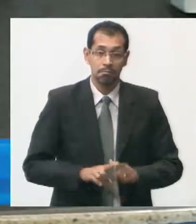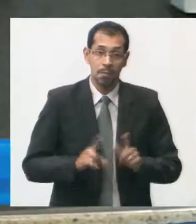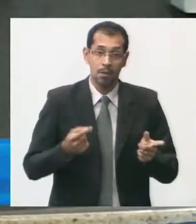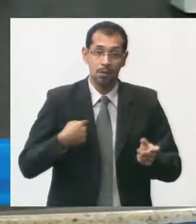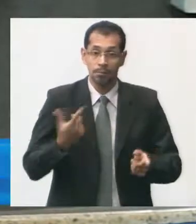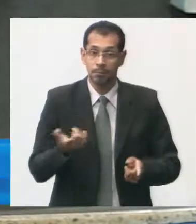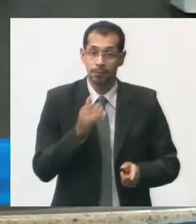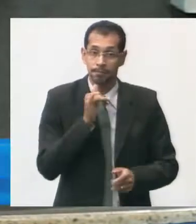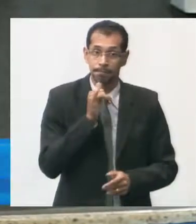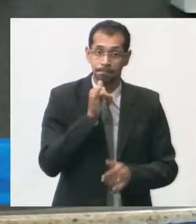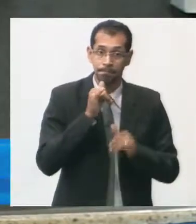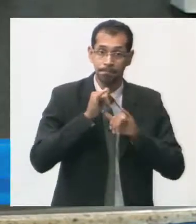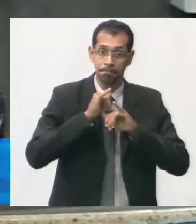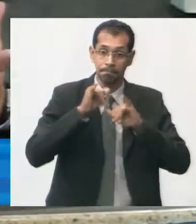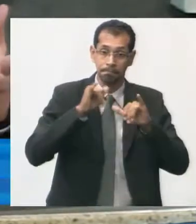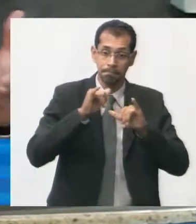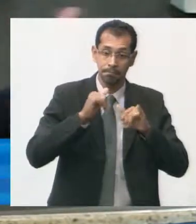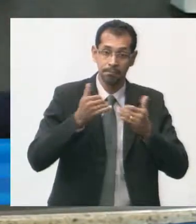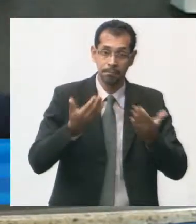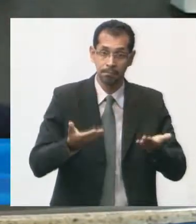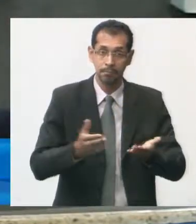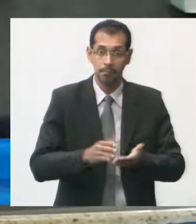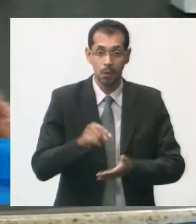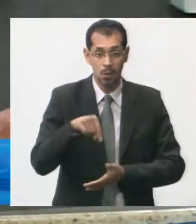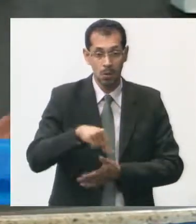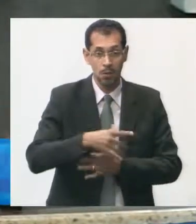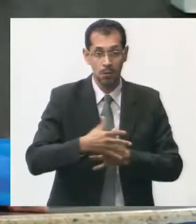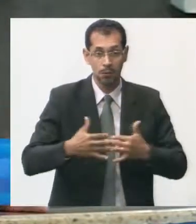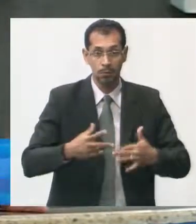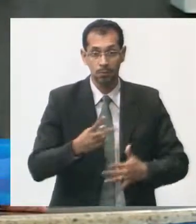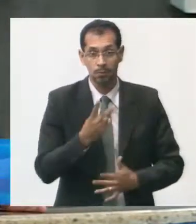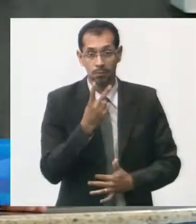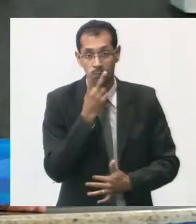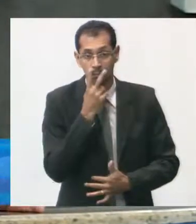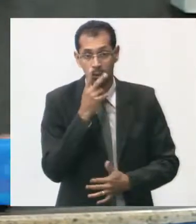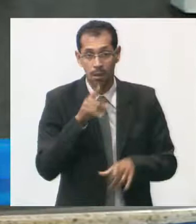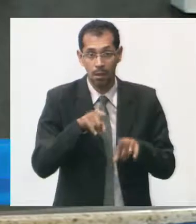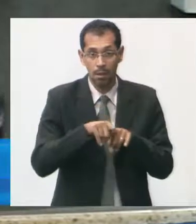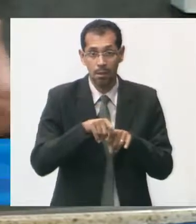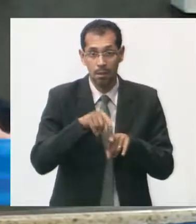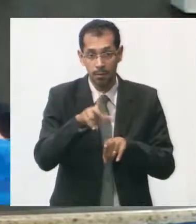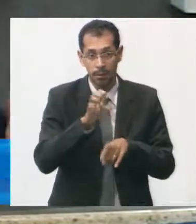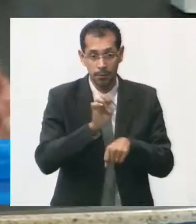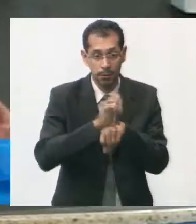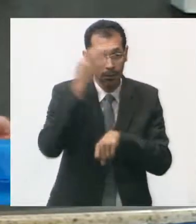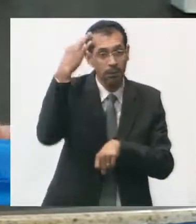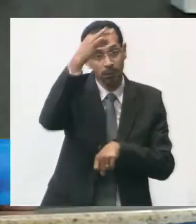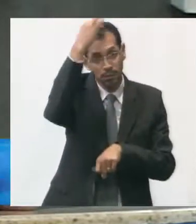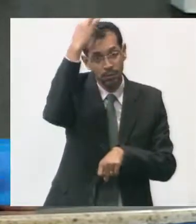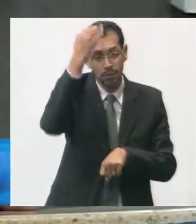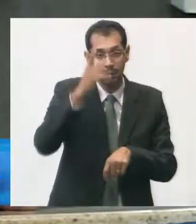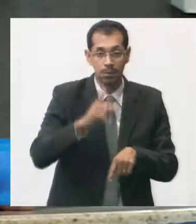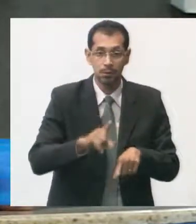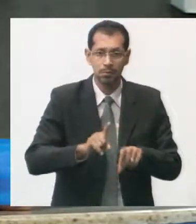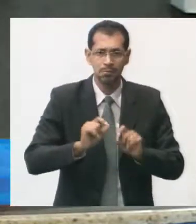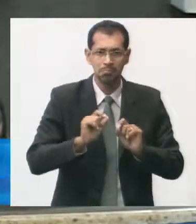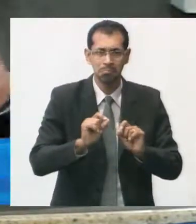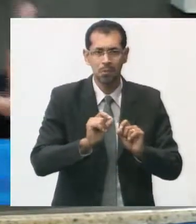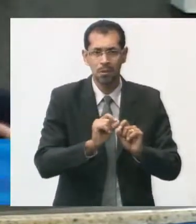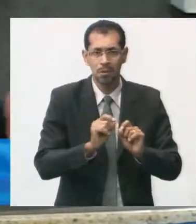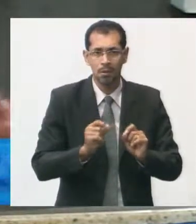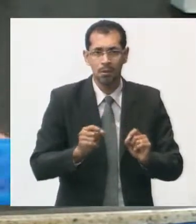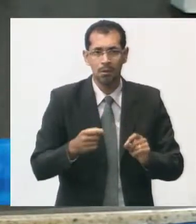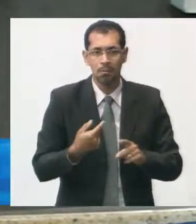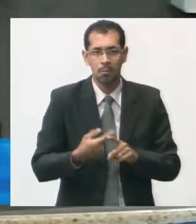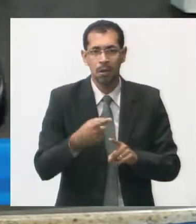uma vez, seja para o município, seja para o Estado, no sentido de poder envolver a comunidade